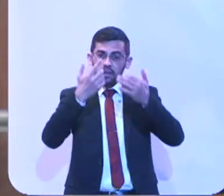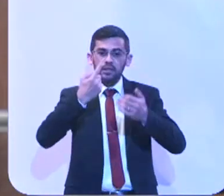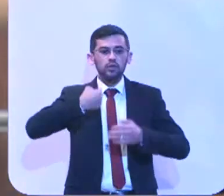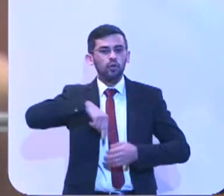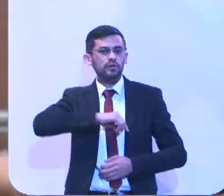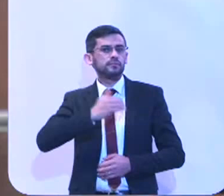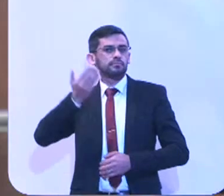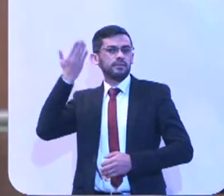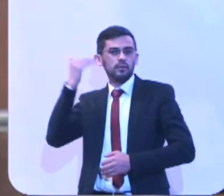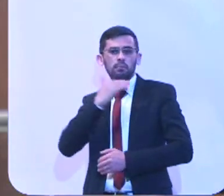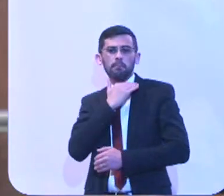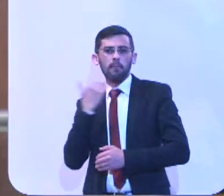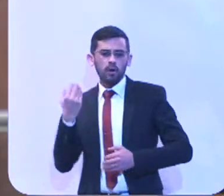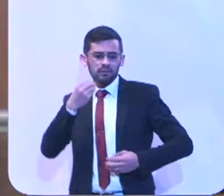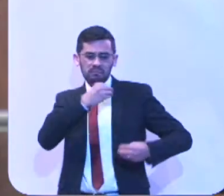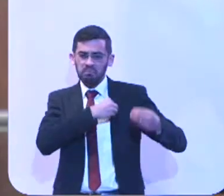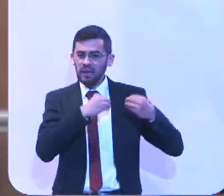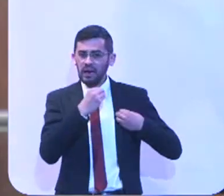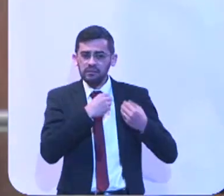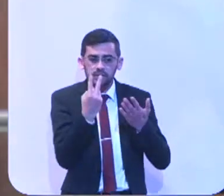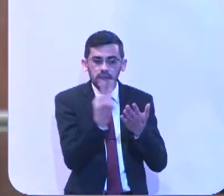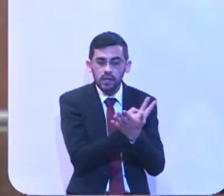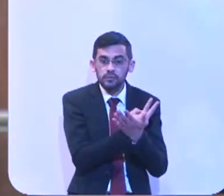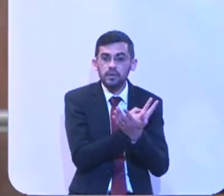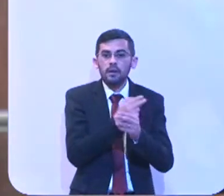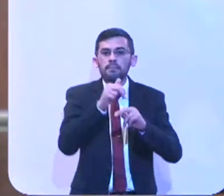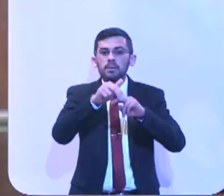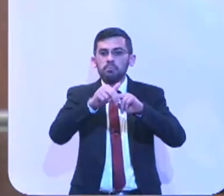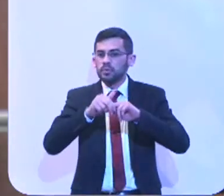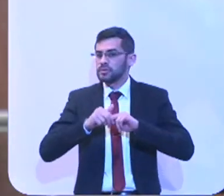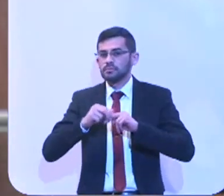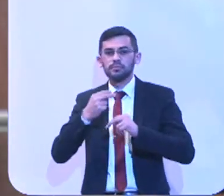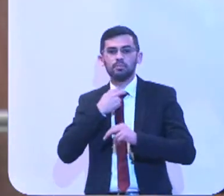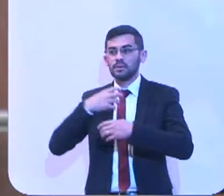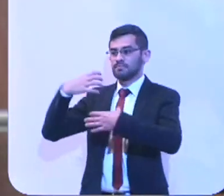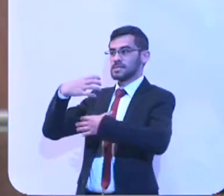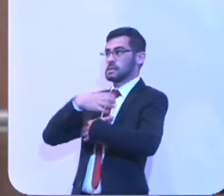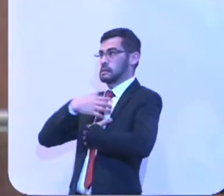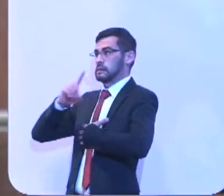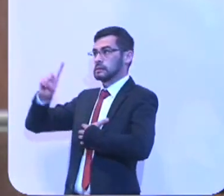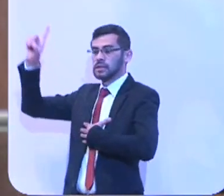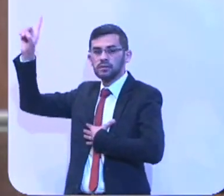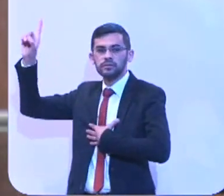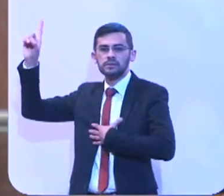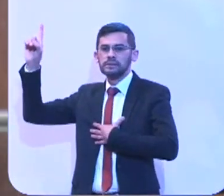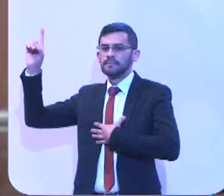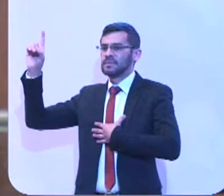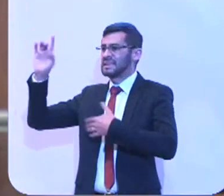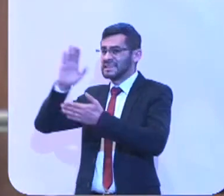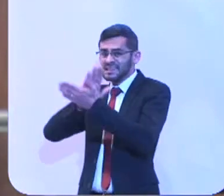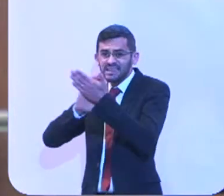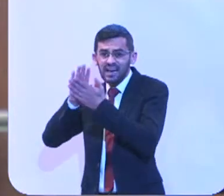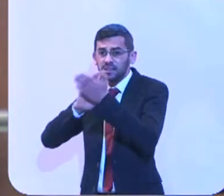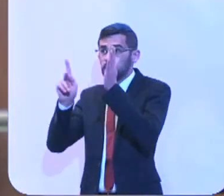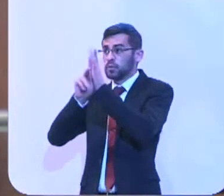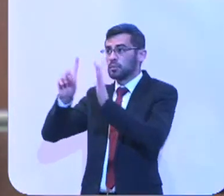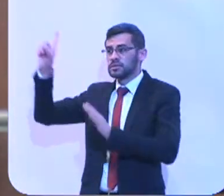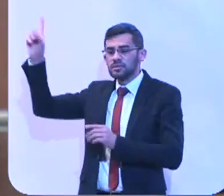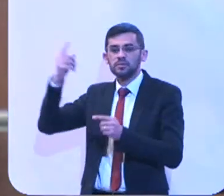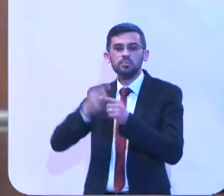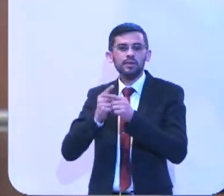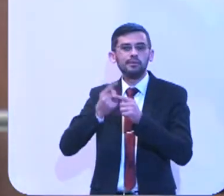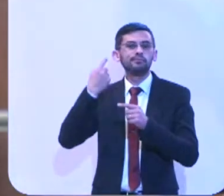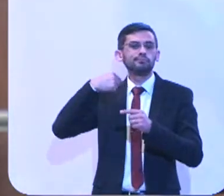nossos pecados e delitos. E é por isso que não podemos ouvir Deus. Por isso que não podemos sentir as coisas de Deus. Porque